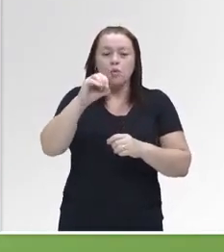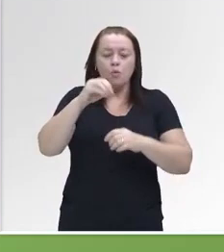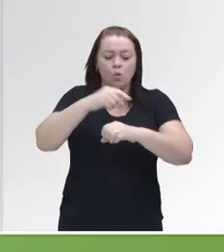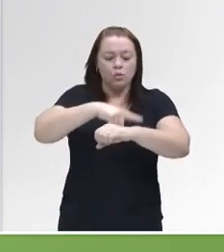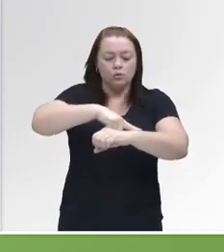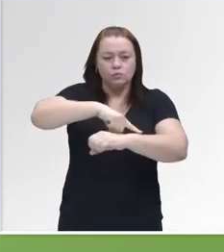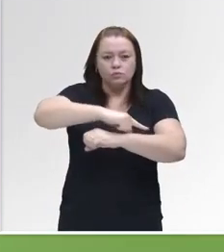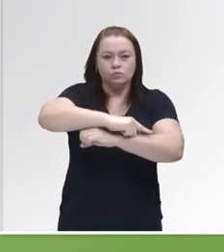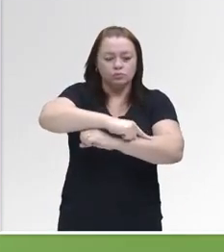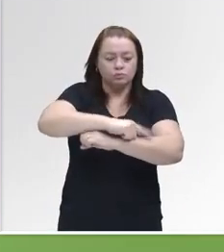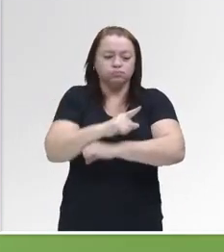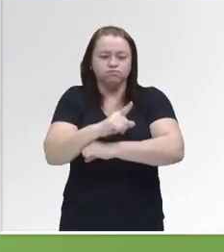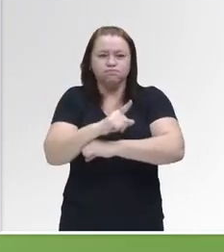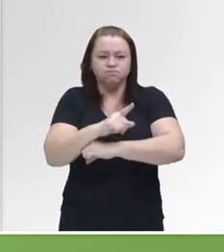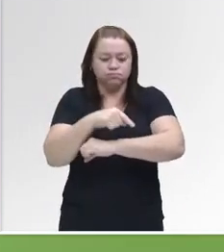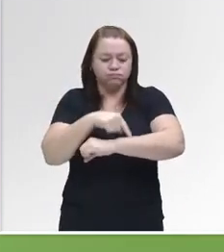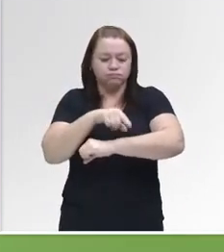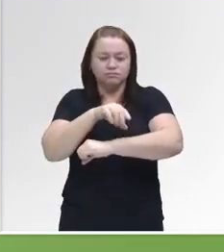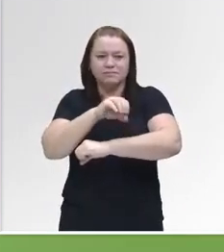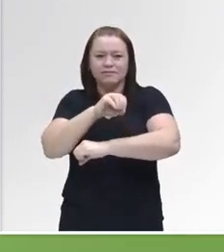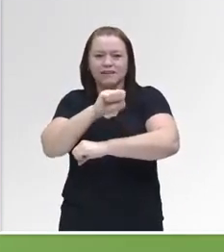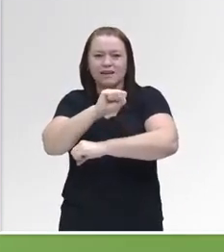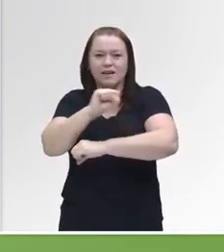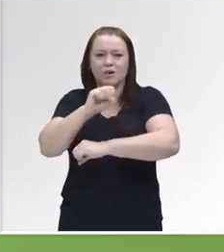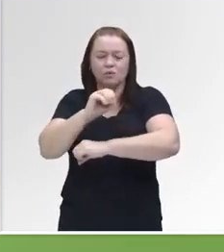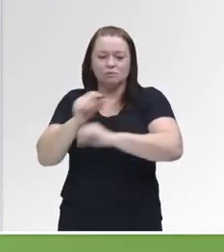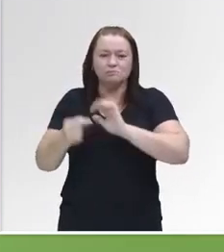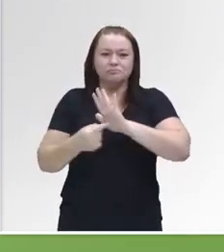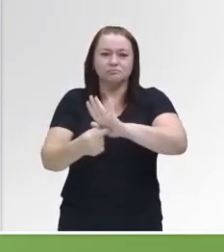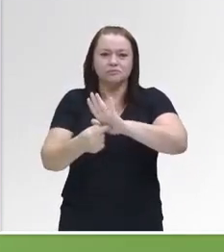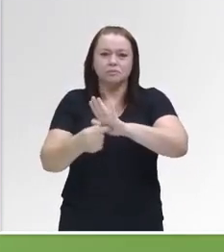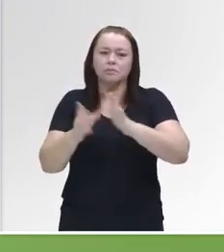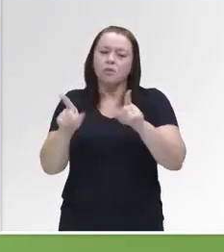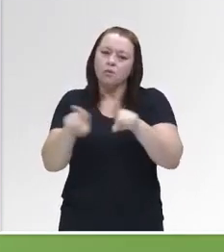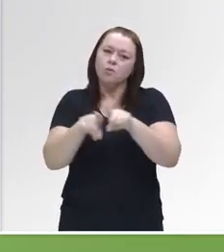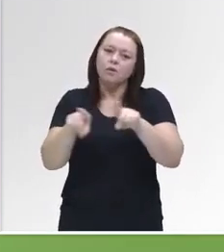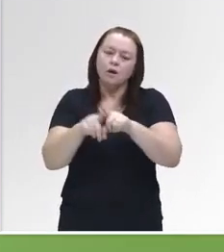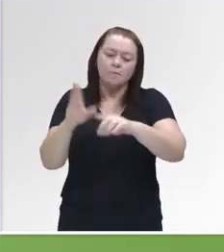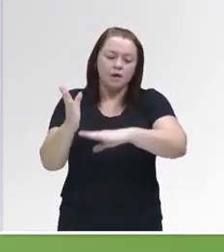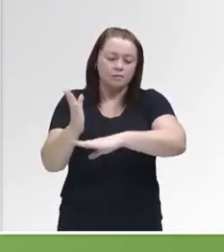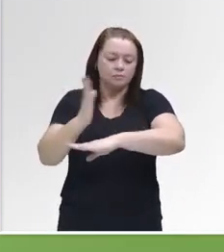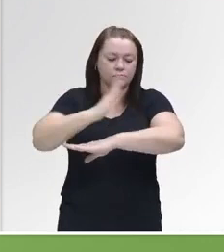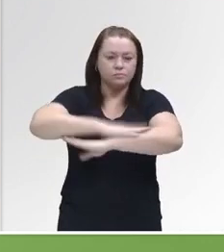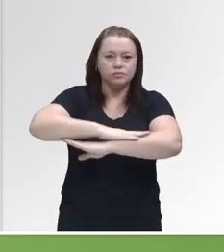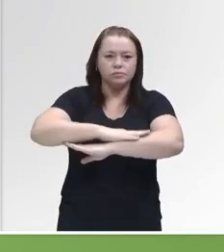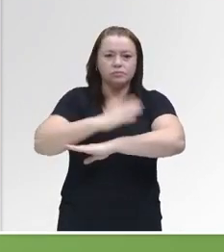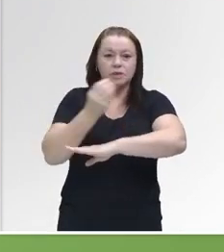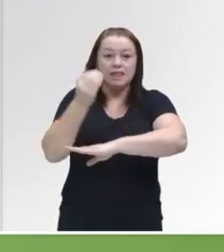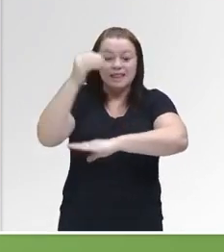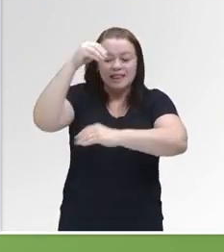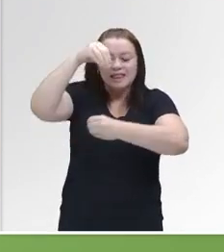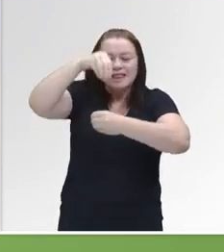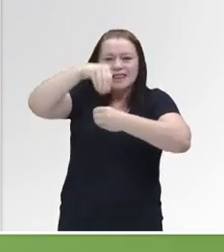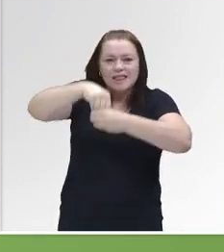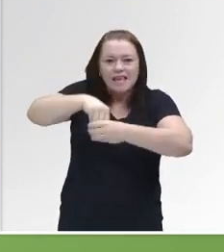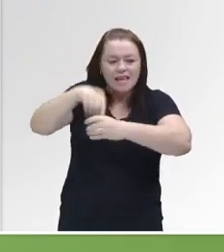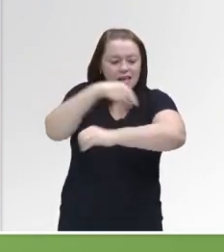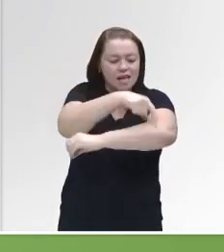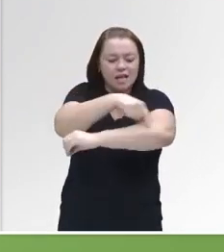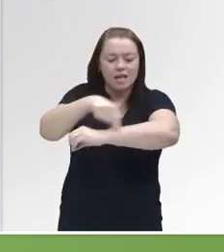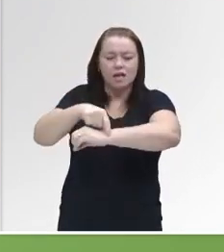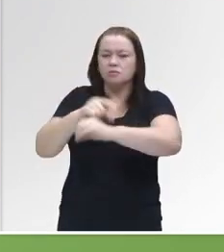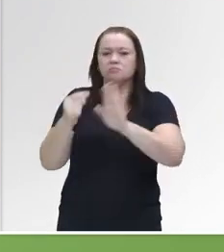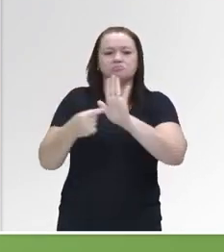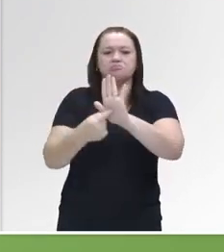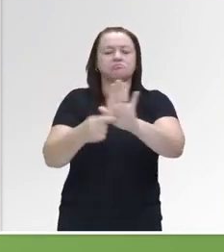pele, aparece, né? Fica exposto, ou fechadas, quando acontece a quebra do osso, mas não aparece para